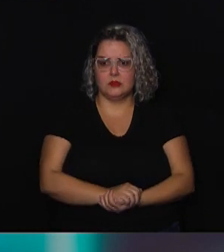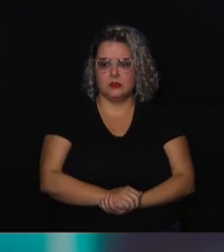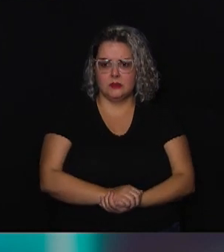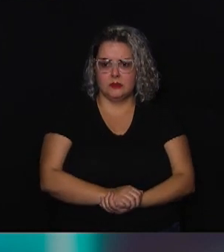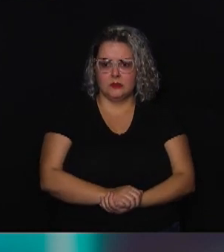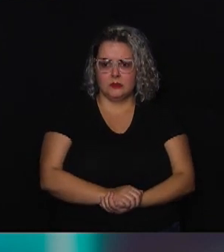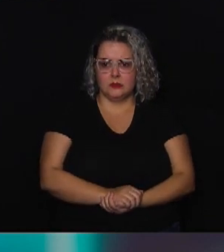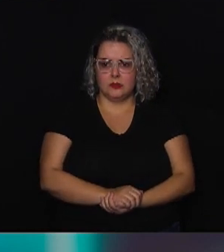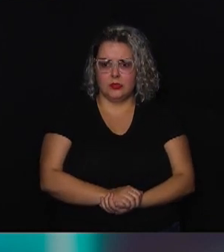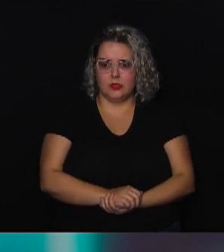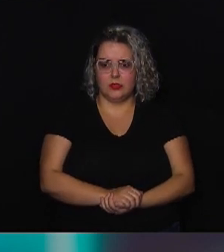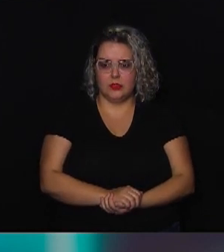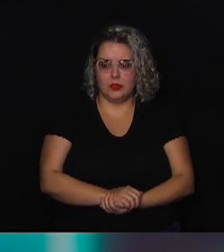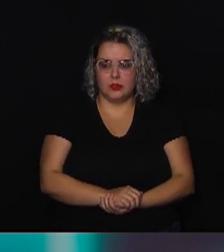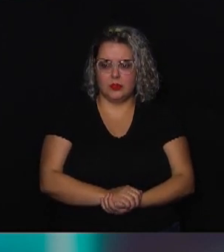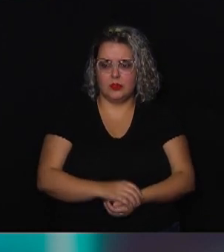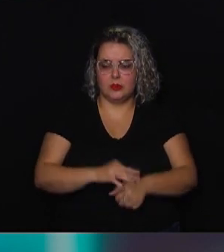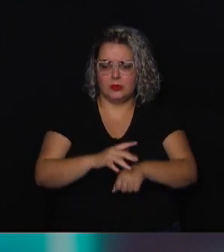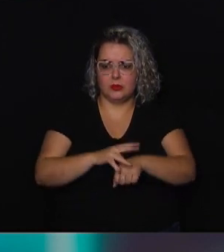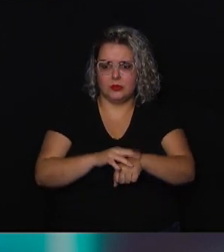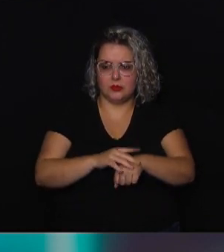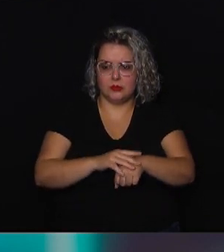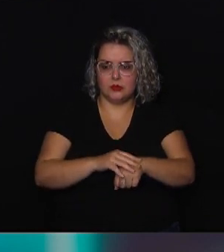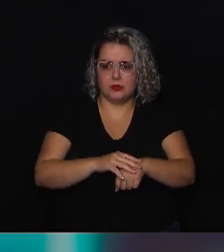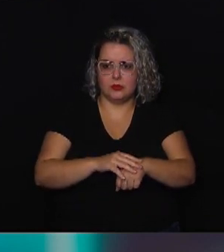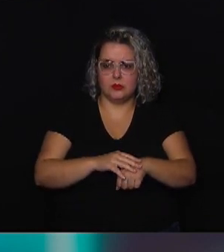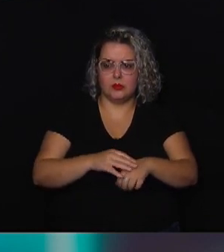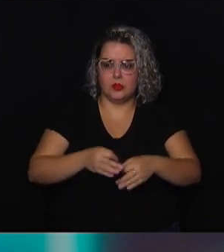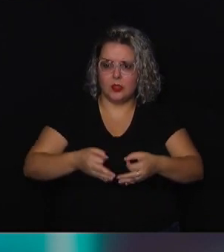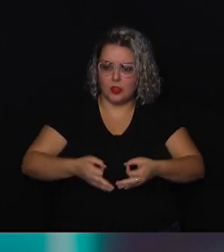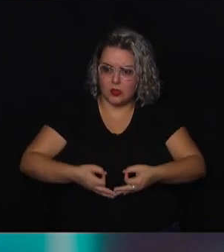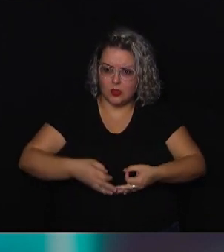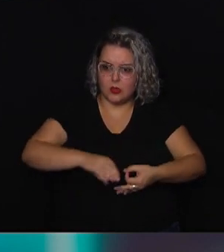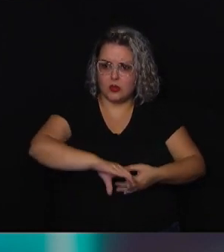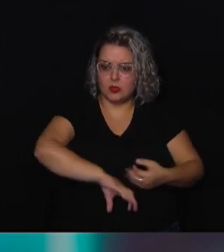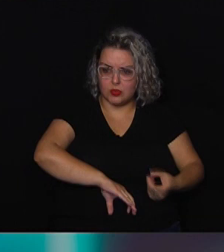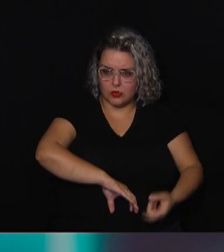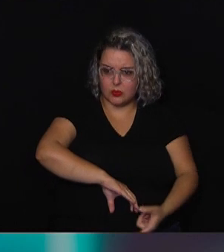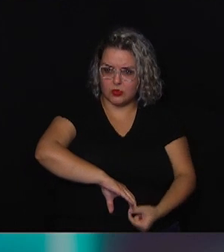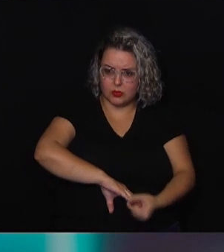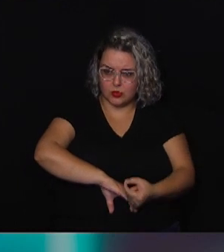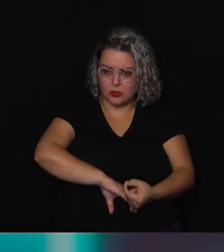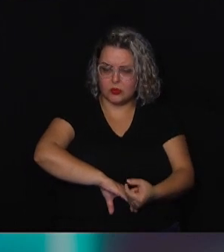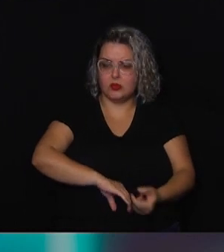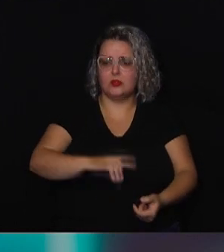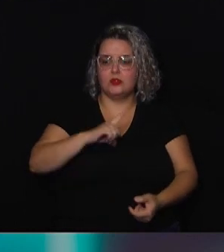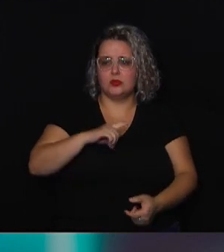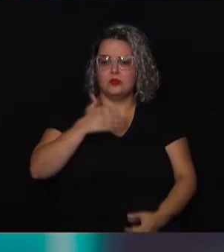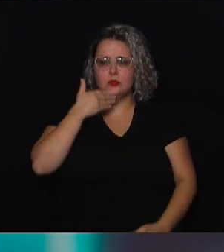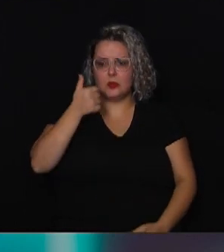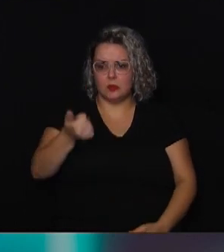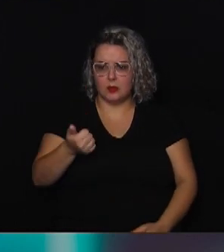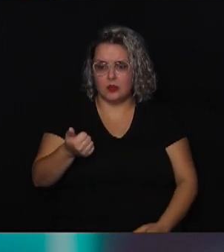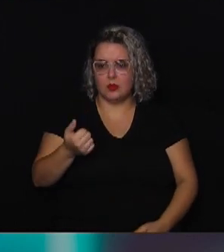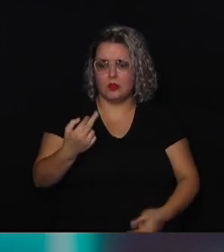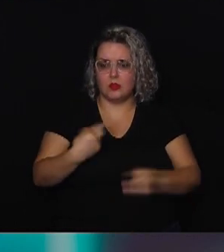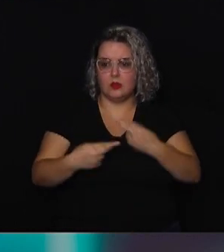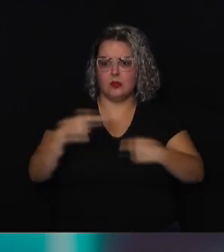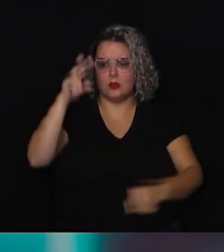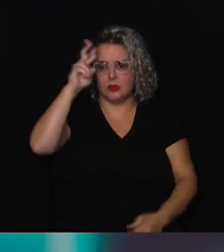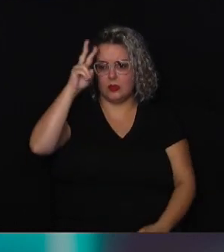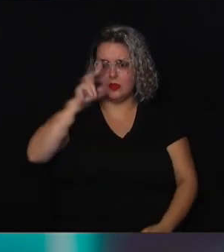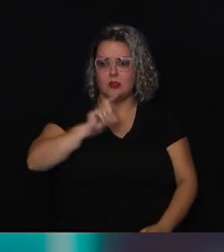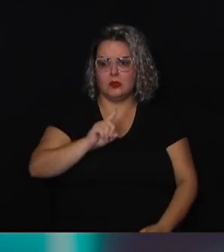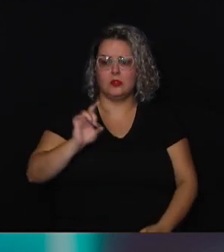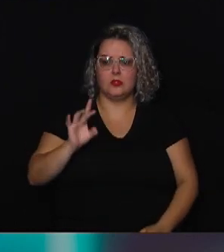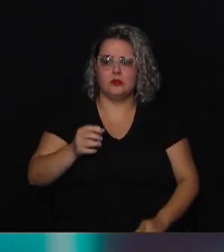exames citopatológicos, né, do colo do útero. A gente conseguiu ter uma expressiva melhora em relação à série histórica, não só dos